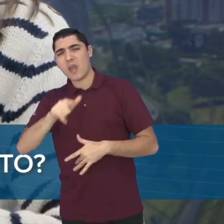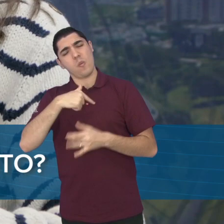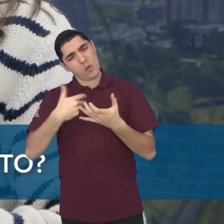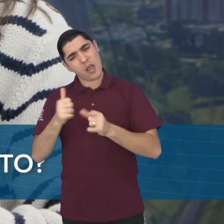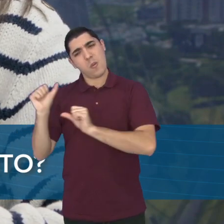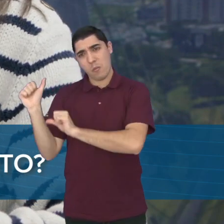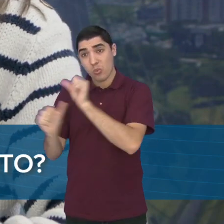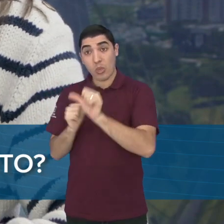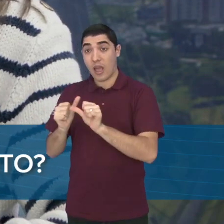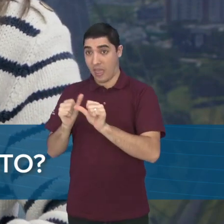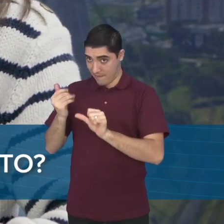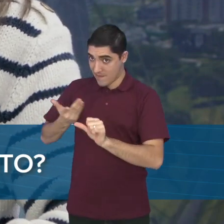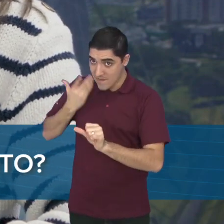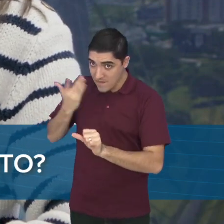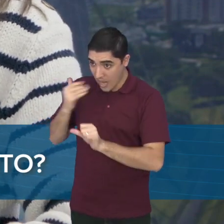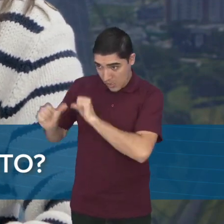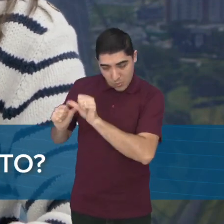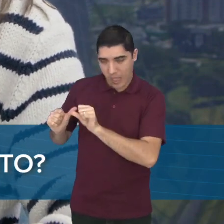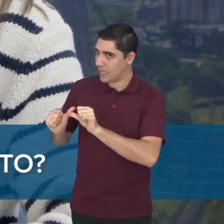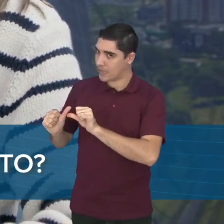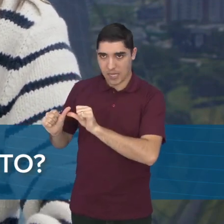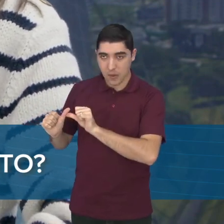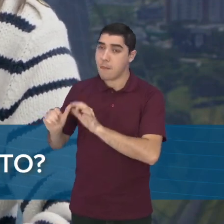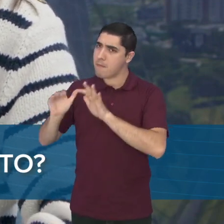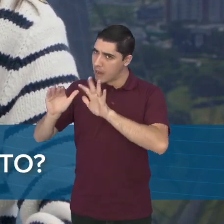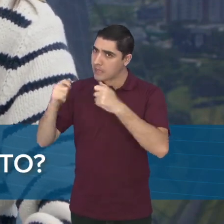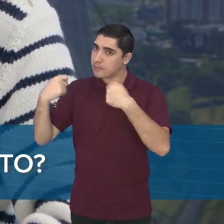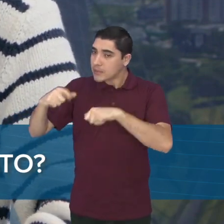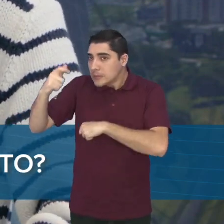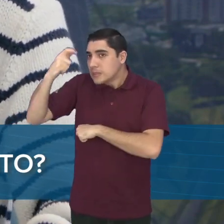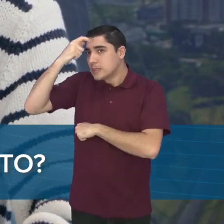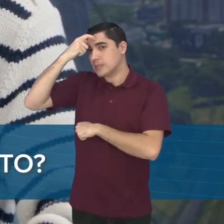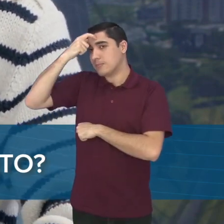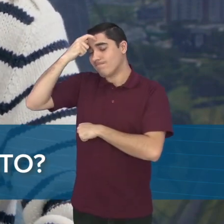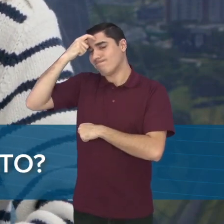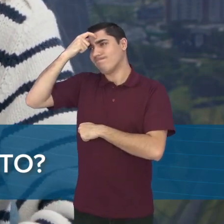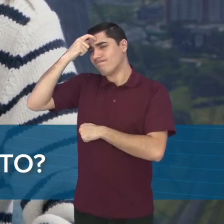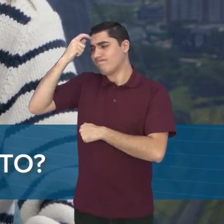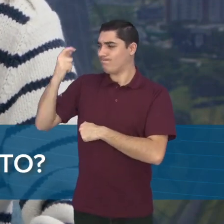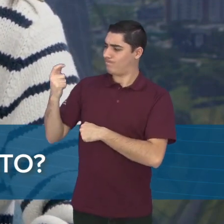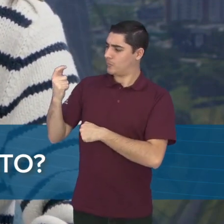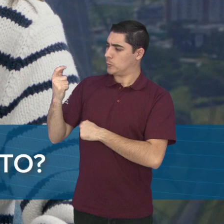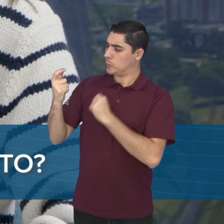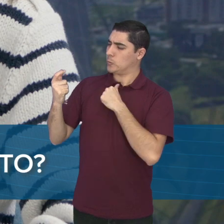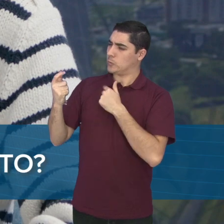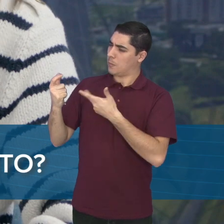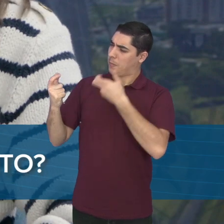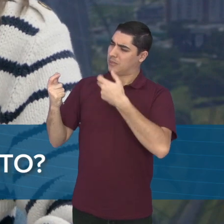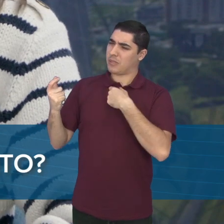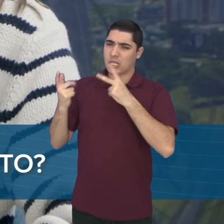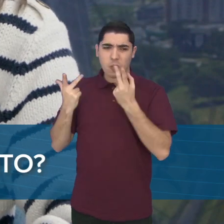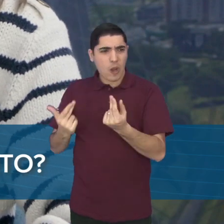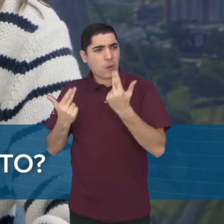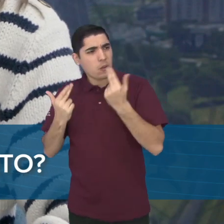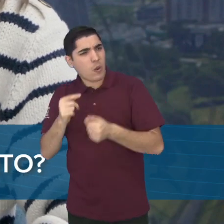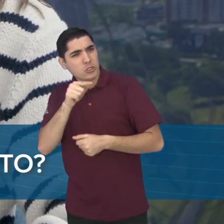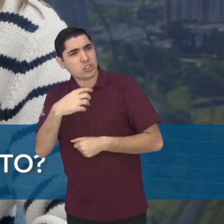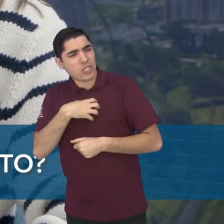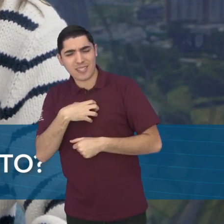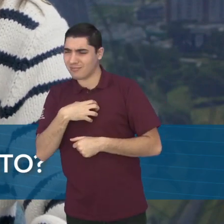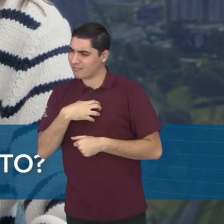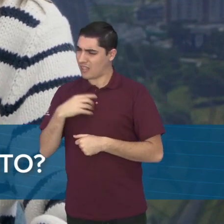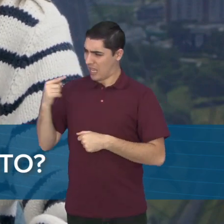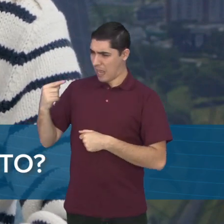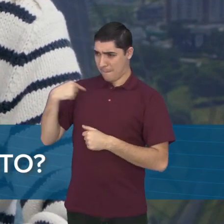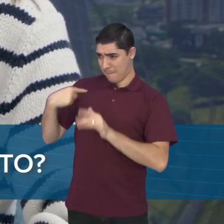vem esse processo de mudança que não é fácil, mas o primeiro ponto é essa consciência de, caramba, faço algo sem nem perceber, né, eu repito uma